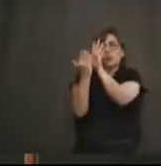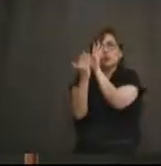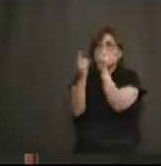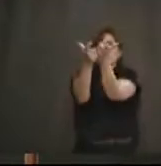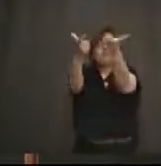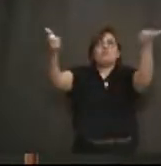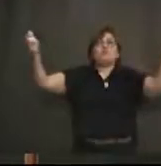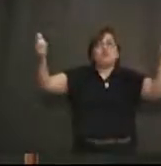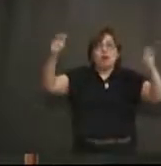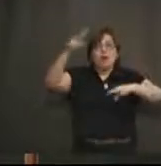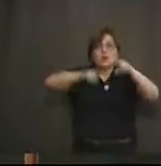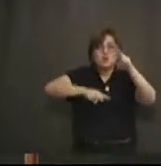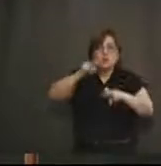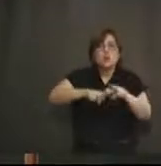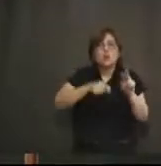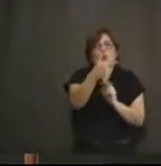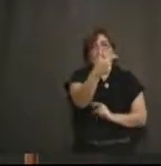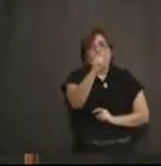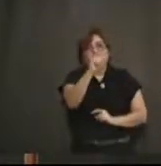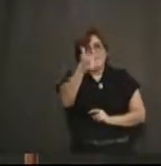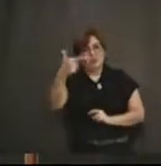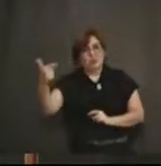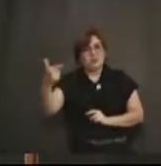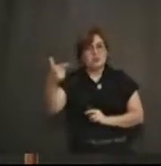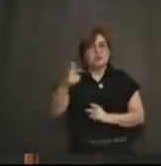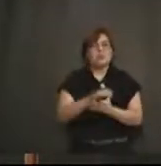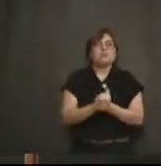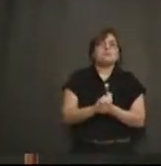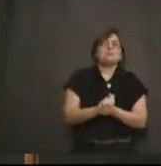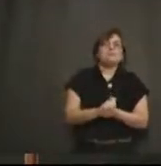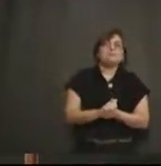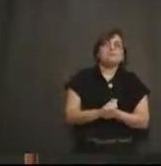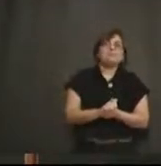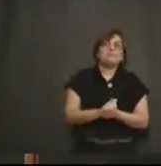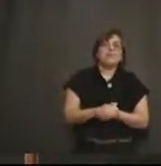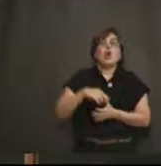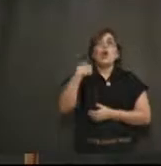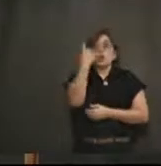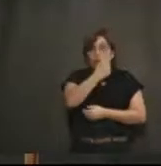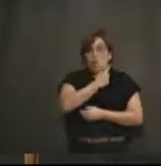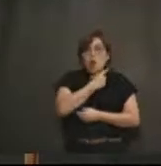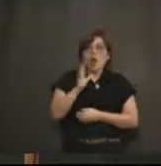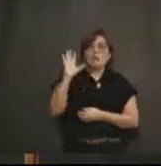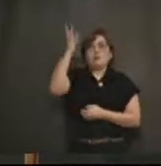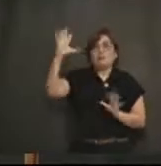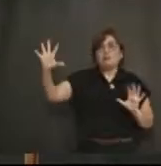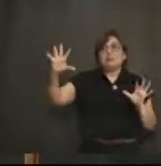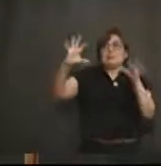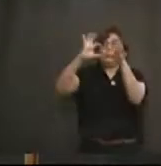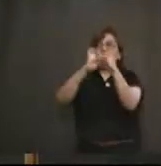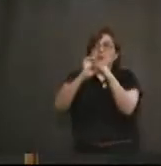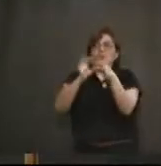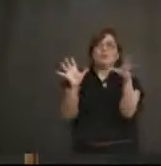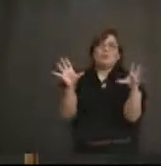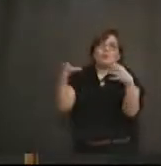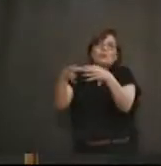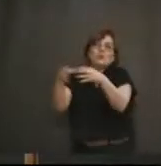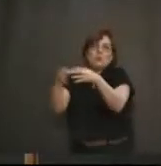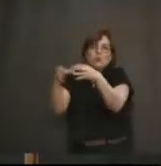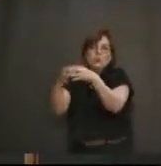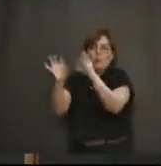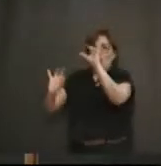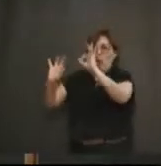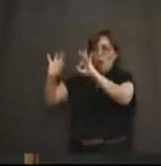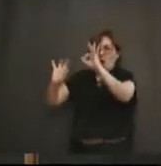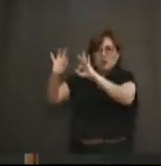em junho de 2022, a qual foi feita em conjunto pelo Comitê Organizador da Bienal,